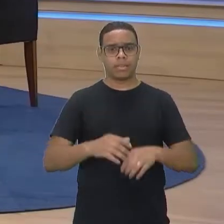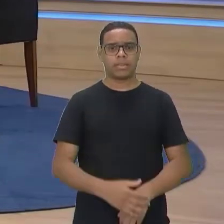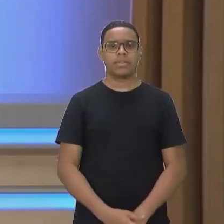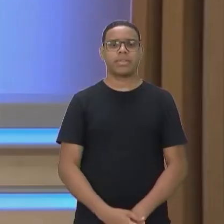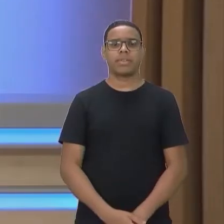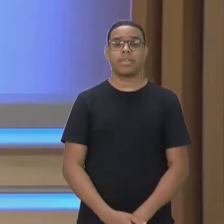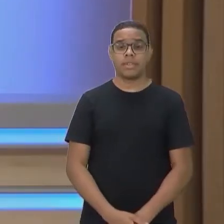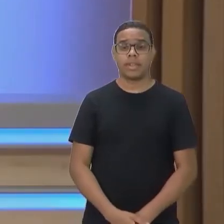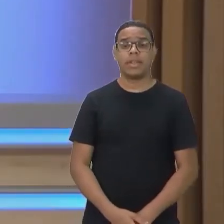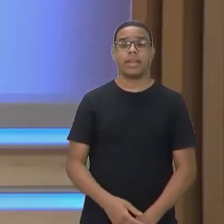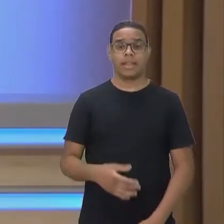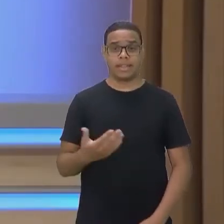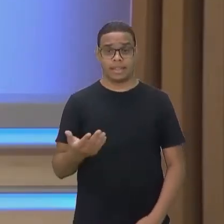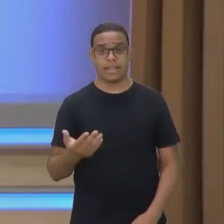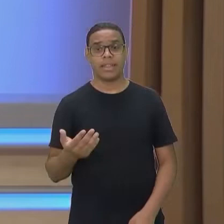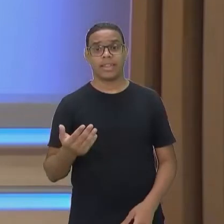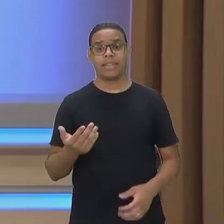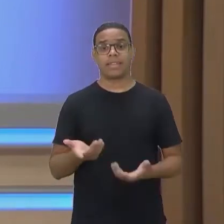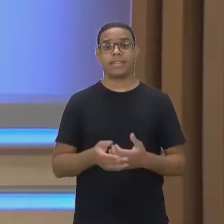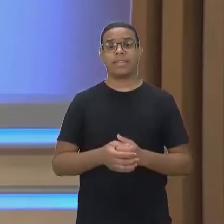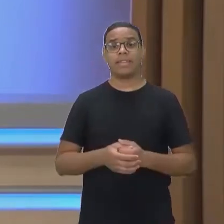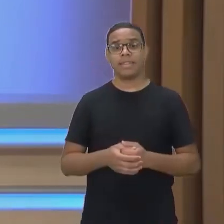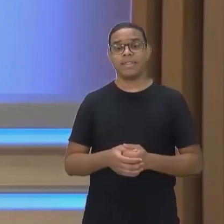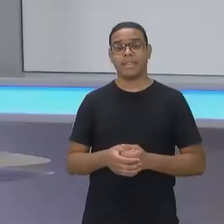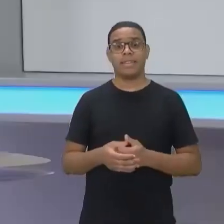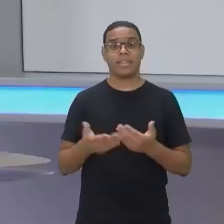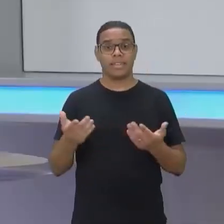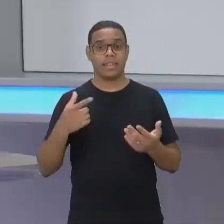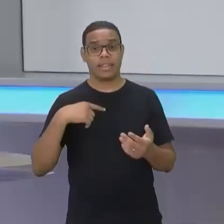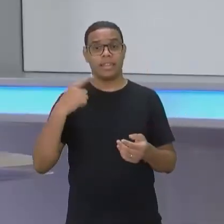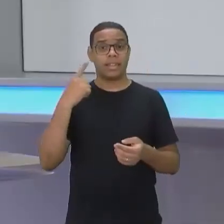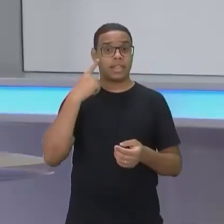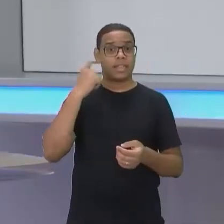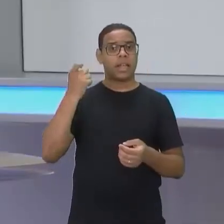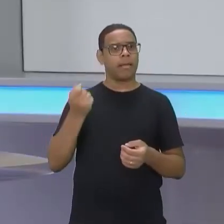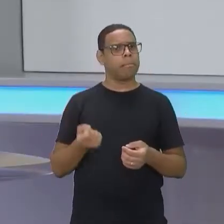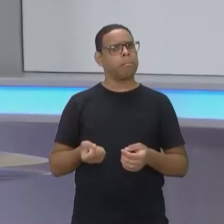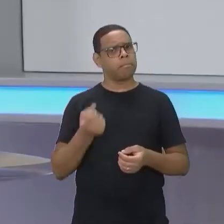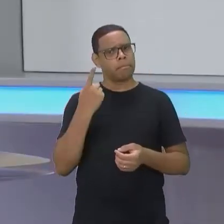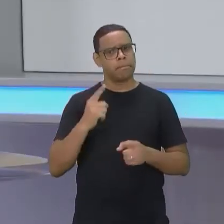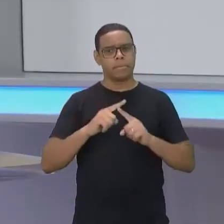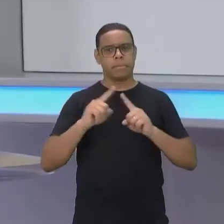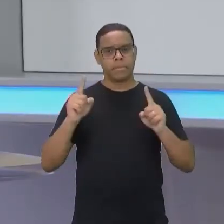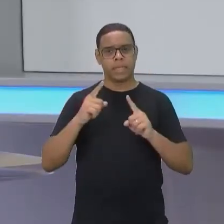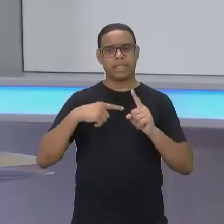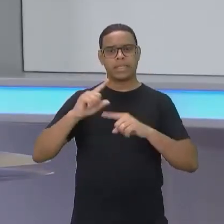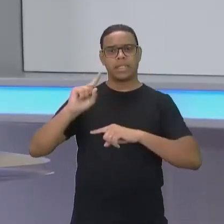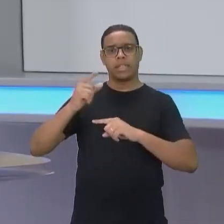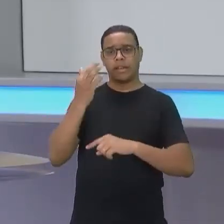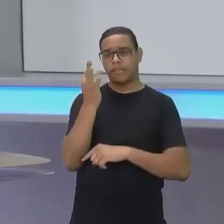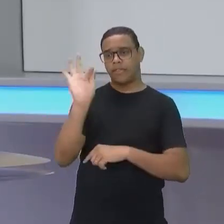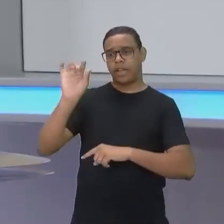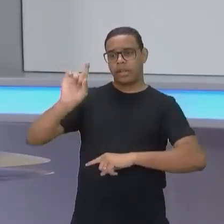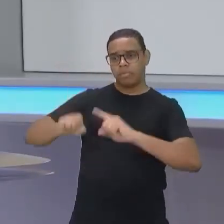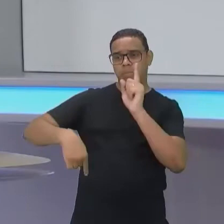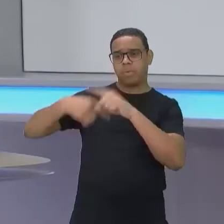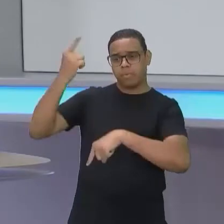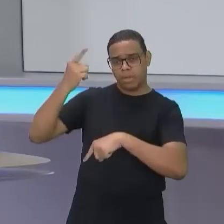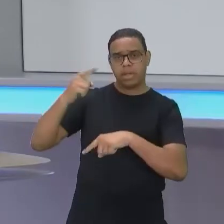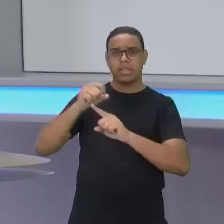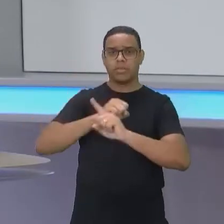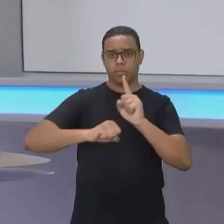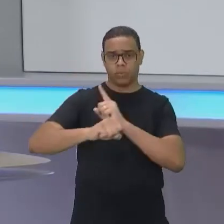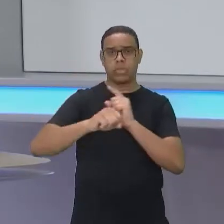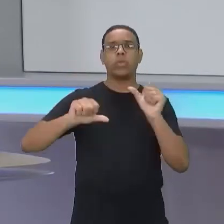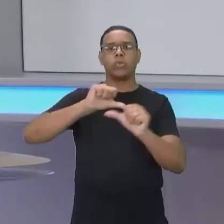Então, uma coisa meio... então, é uma ideia meio genial, mas, por exemplo, Revolução Francesa, mudança social,